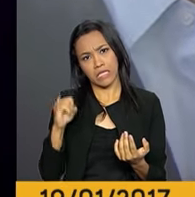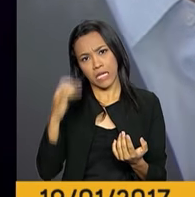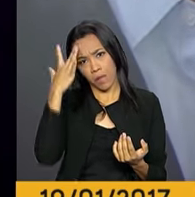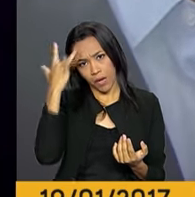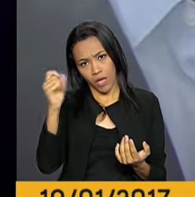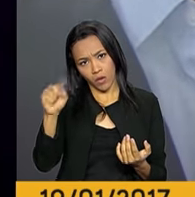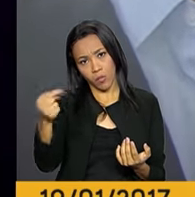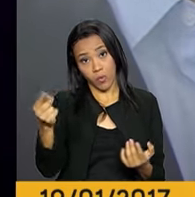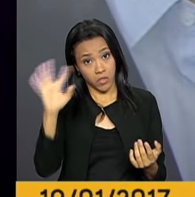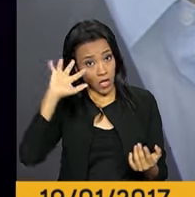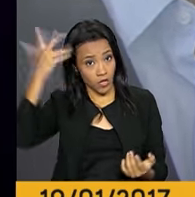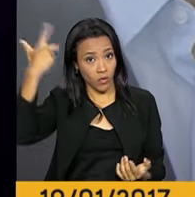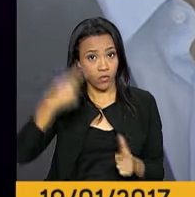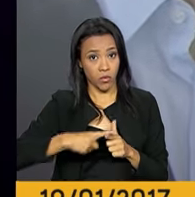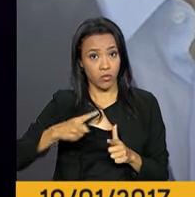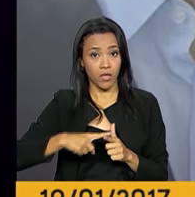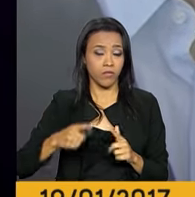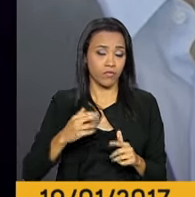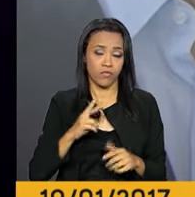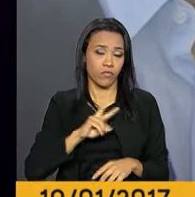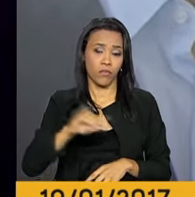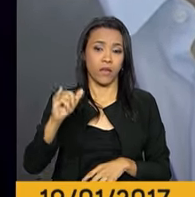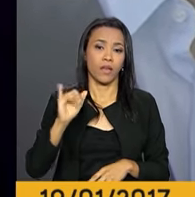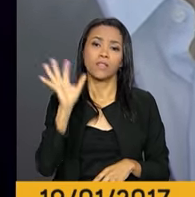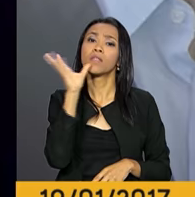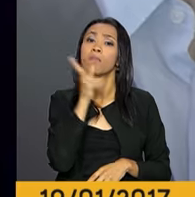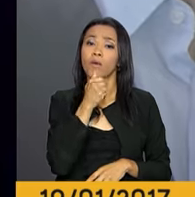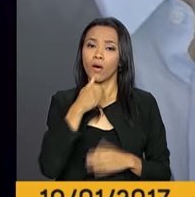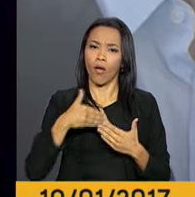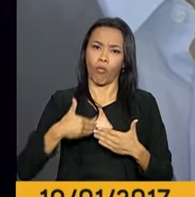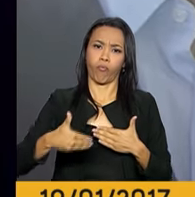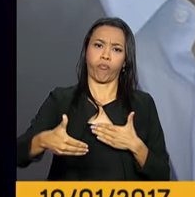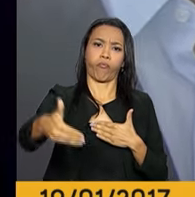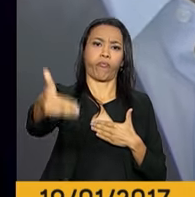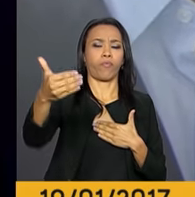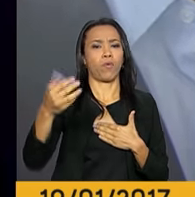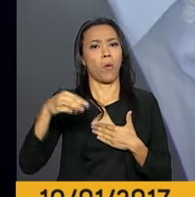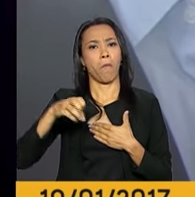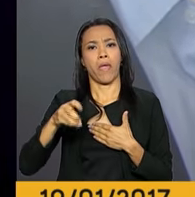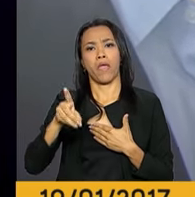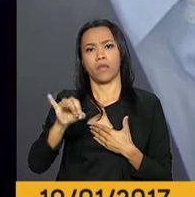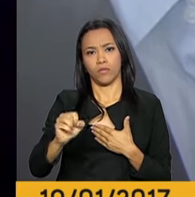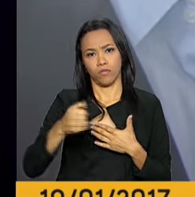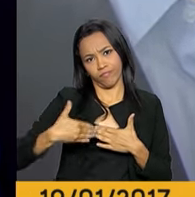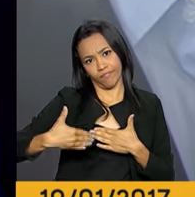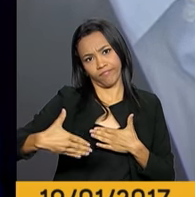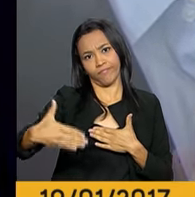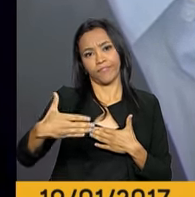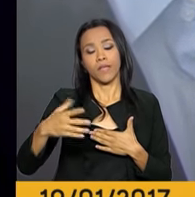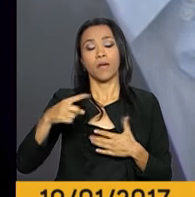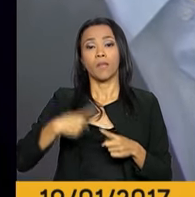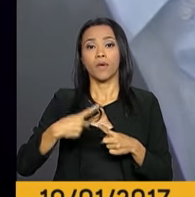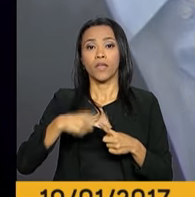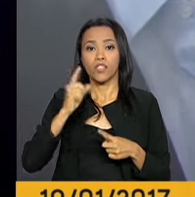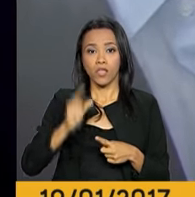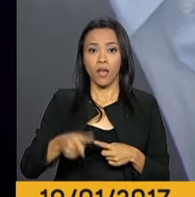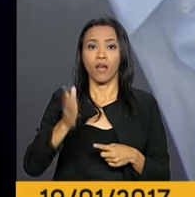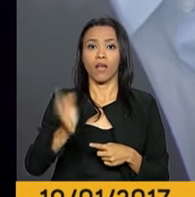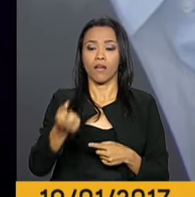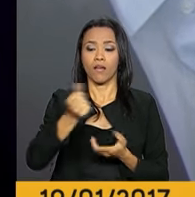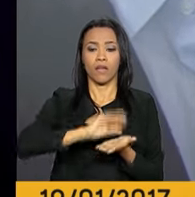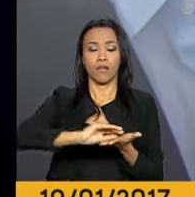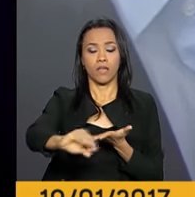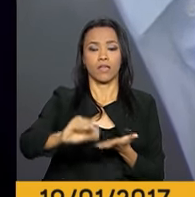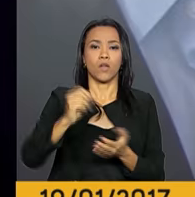estar resolvido, não vai. Isso é uma questão de longo prazo, ou de médio prazo, pelo menos, porque nós destinamos verbas para a construção